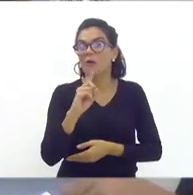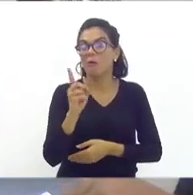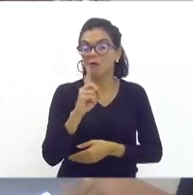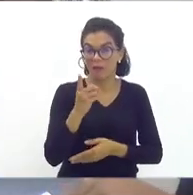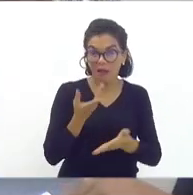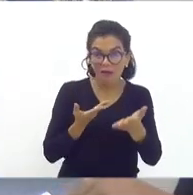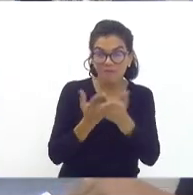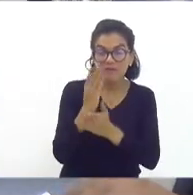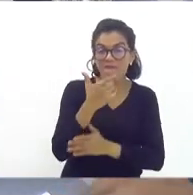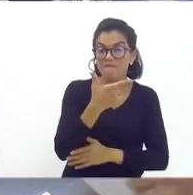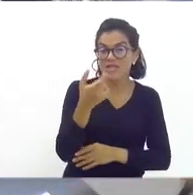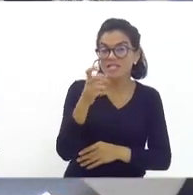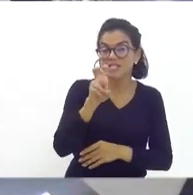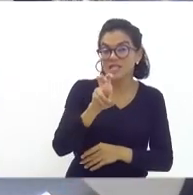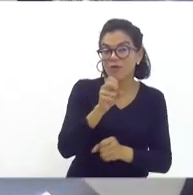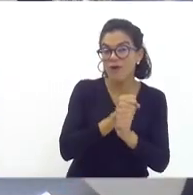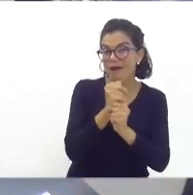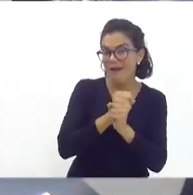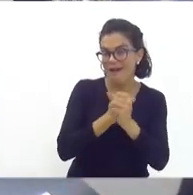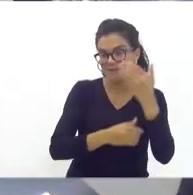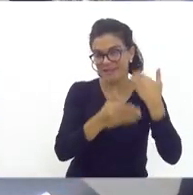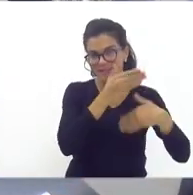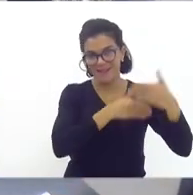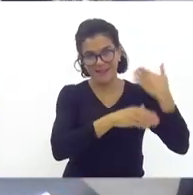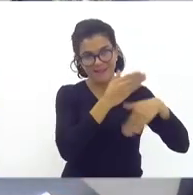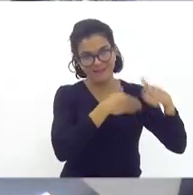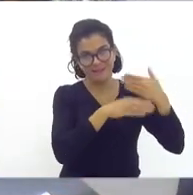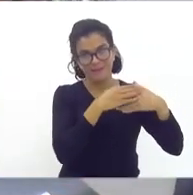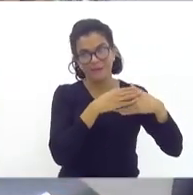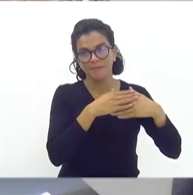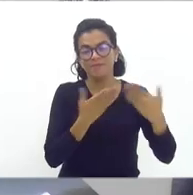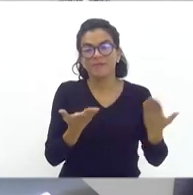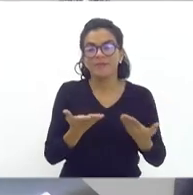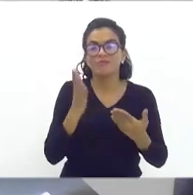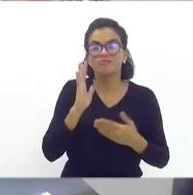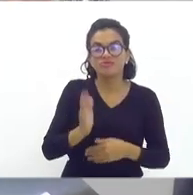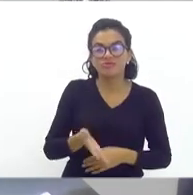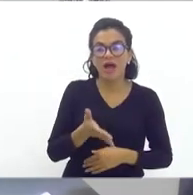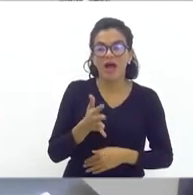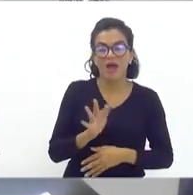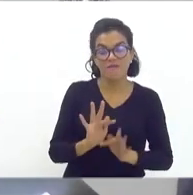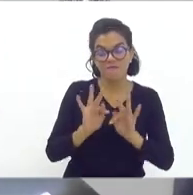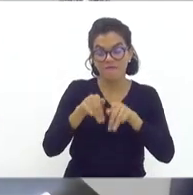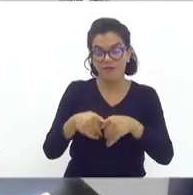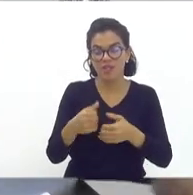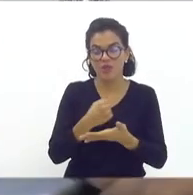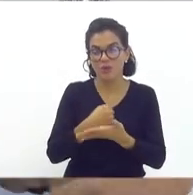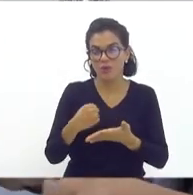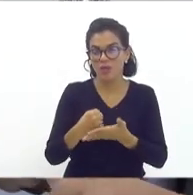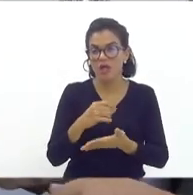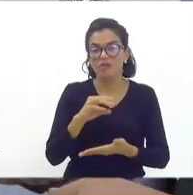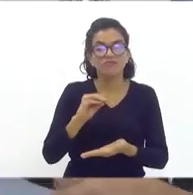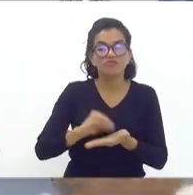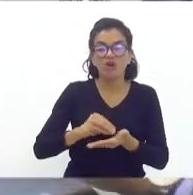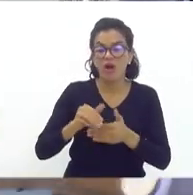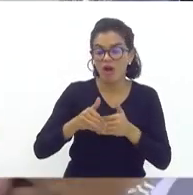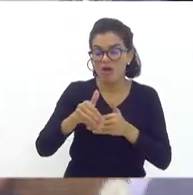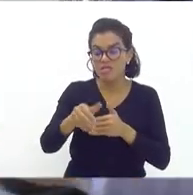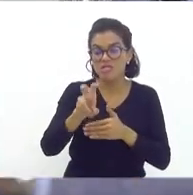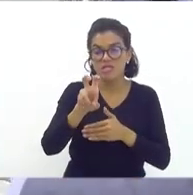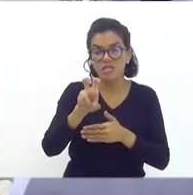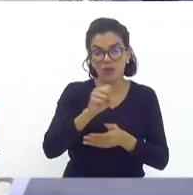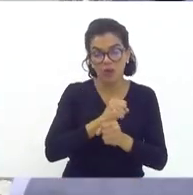anos atrás sabendo que já a parte para o fim desse contrato faltando aí apenas cinco anos